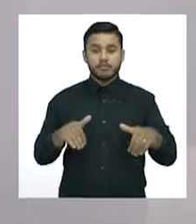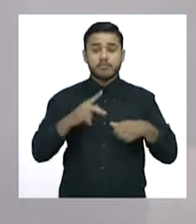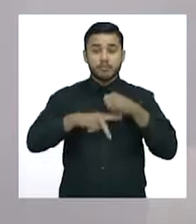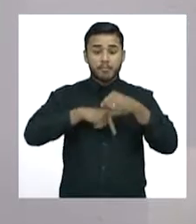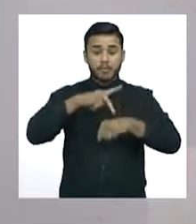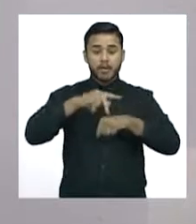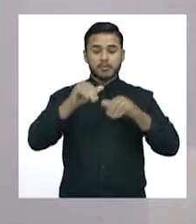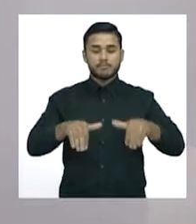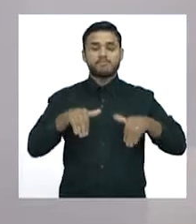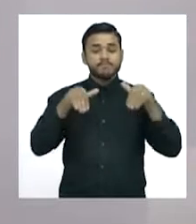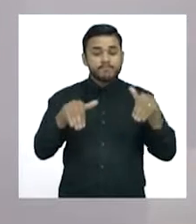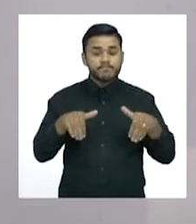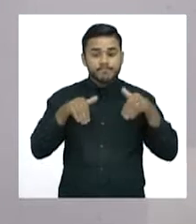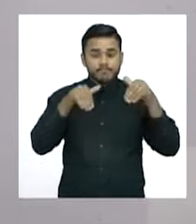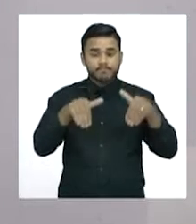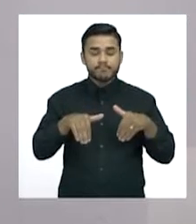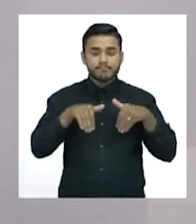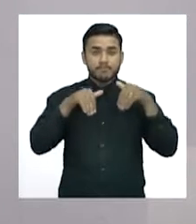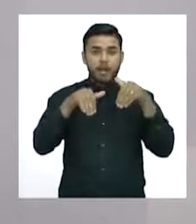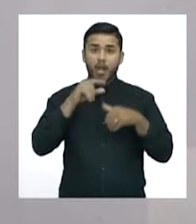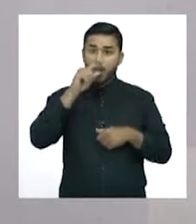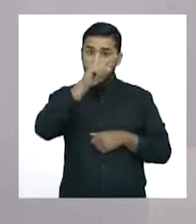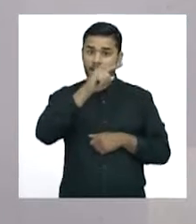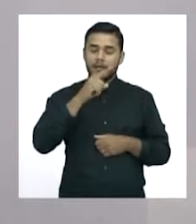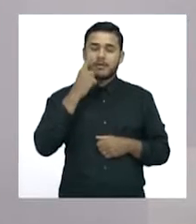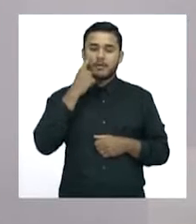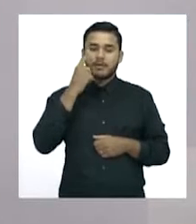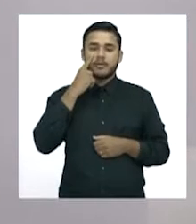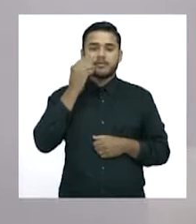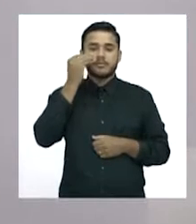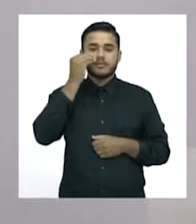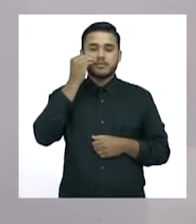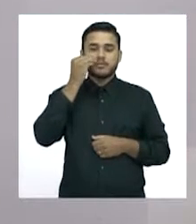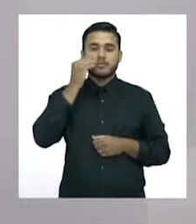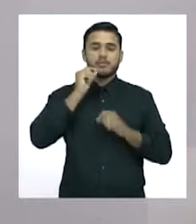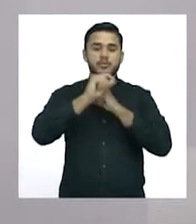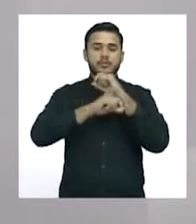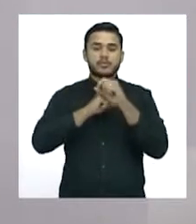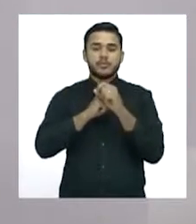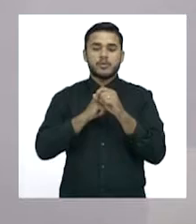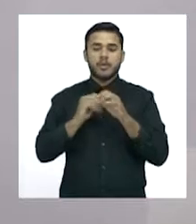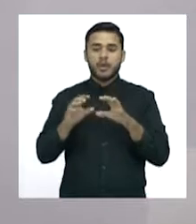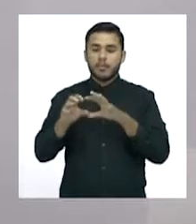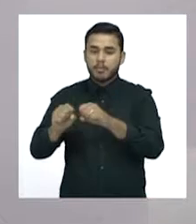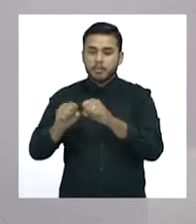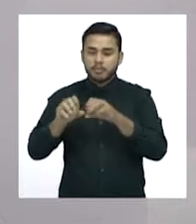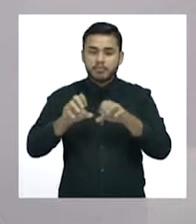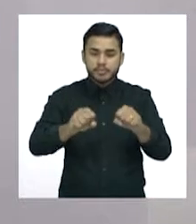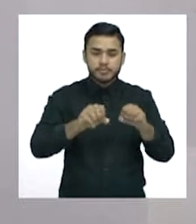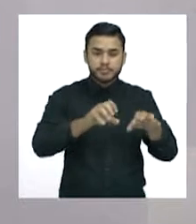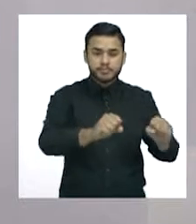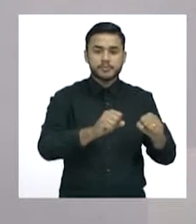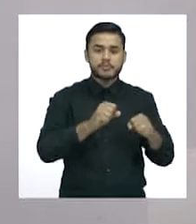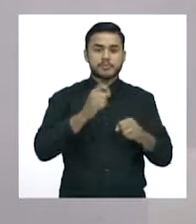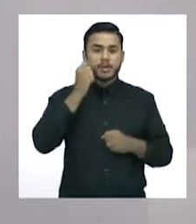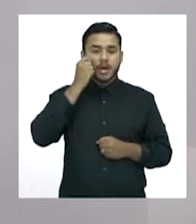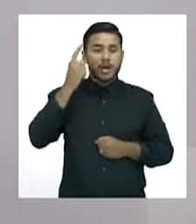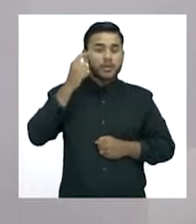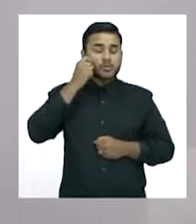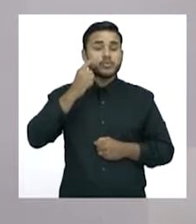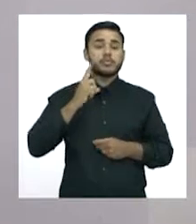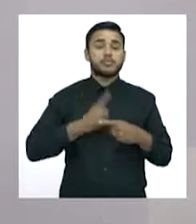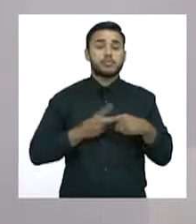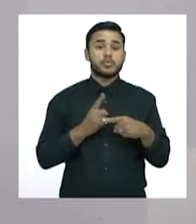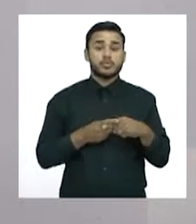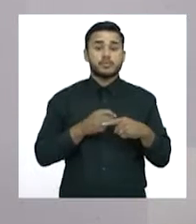ano, ela decidiu realmente optar pela eutanásia, captura de diversos gatos, porque ela não conseguia mais fazer